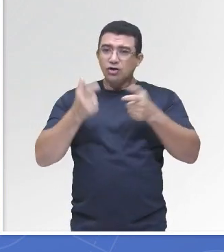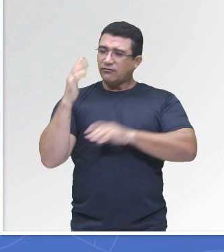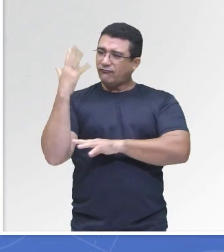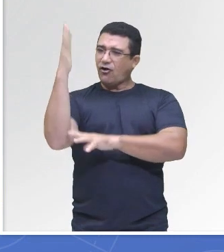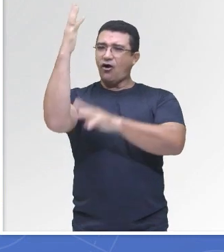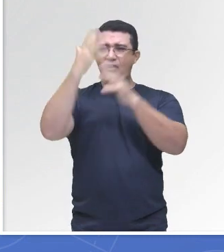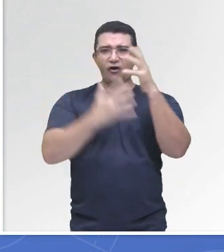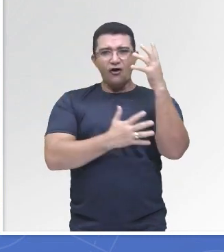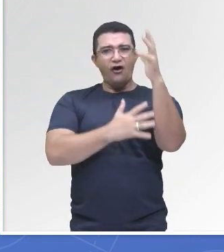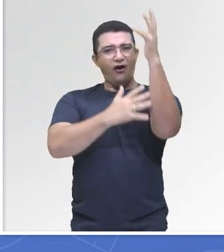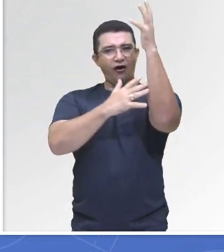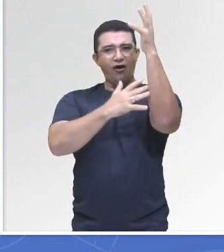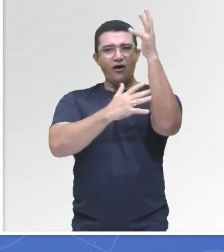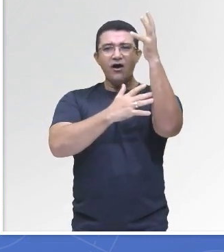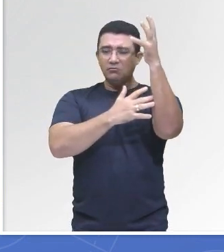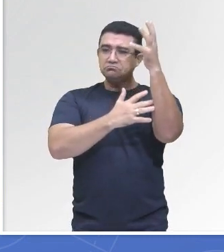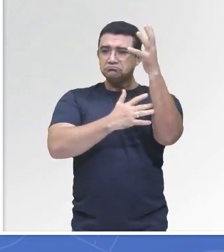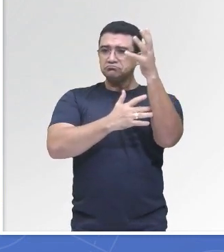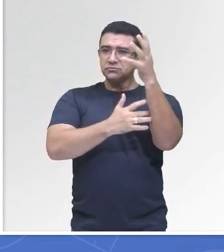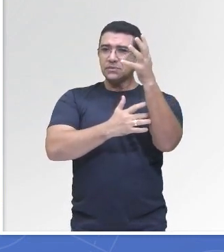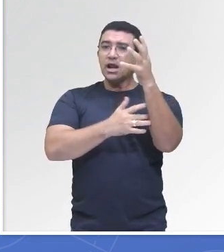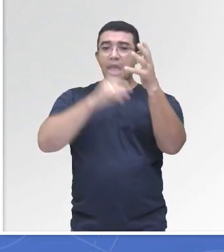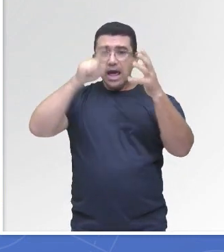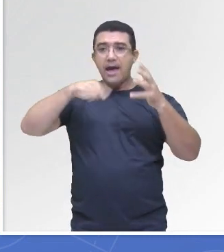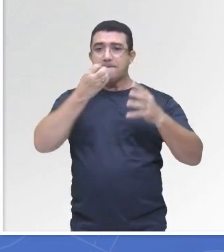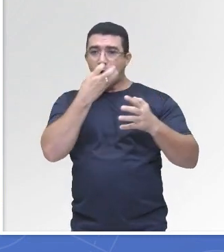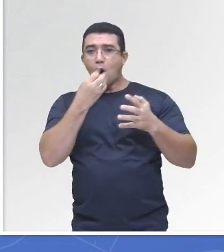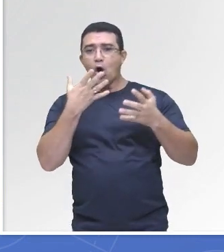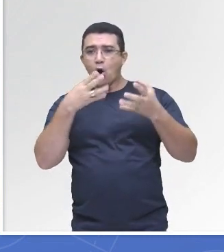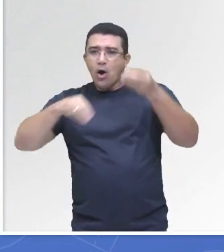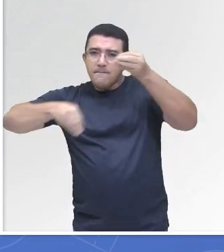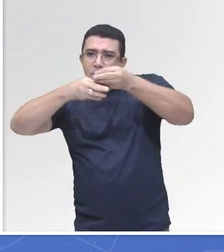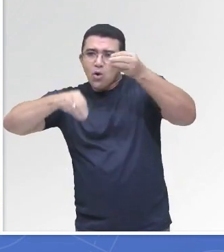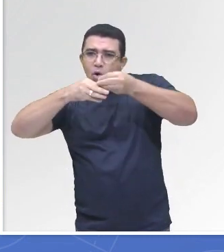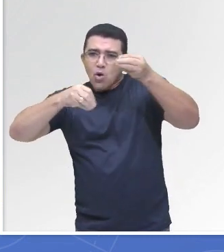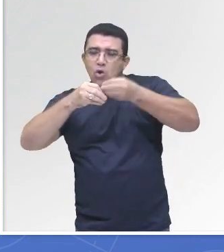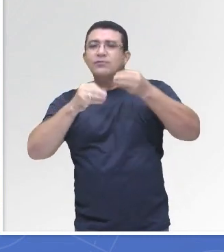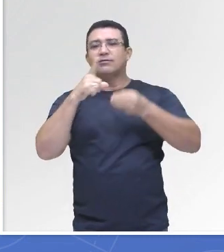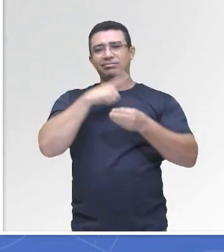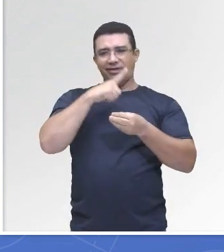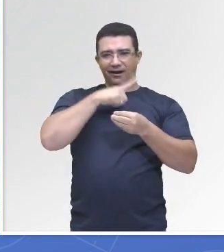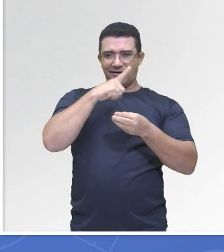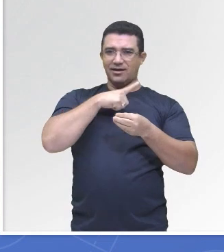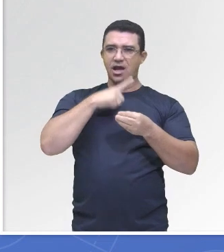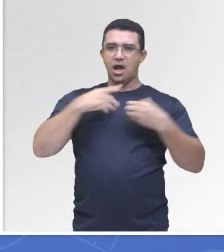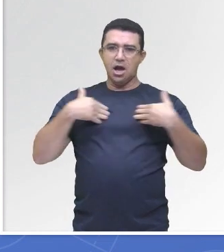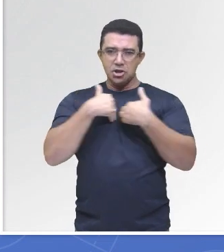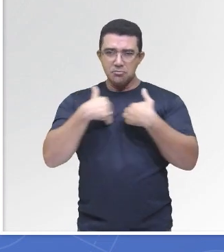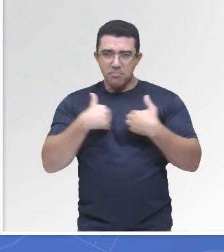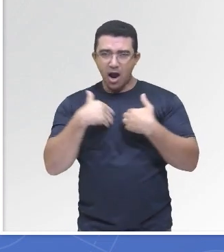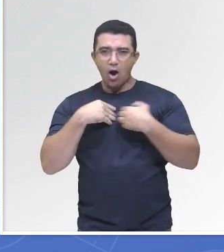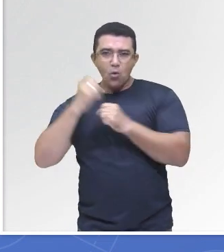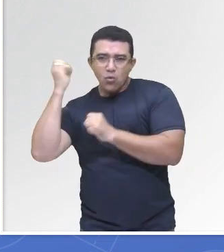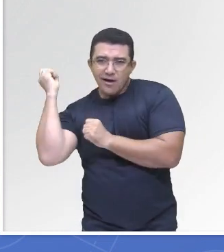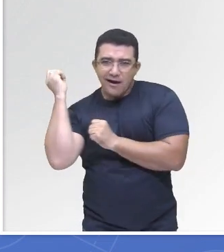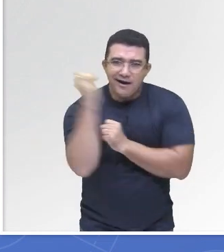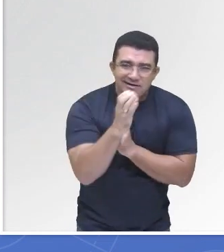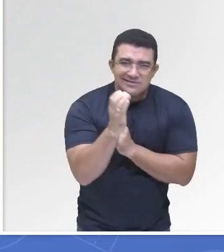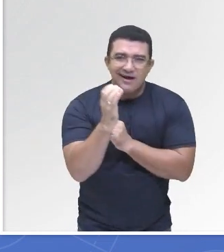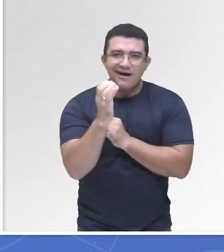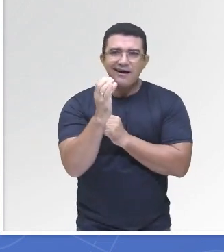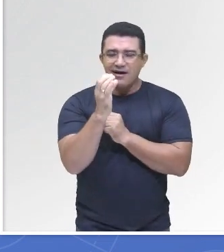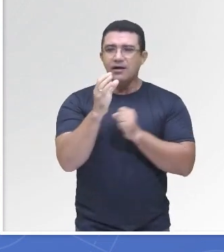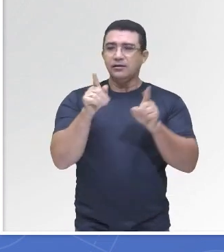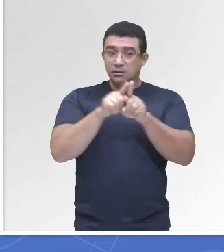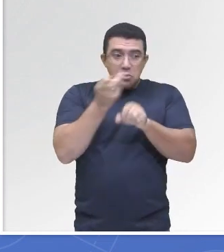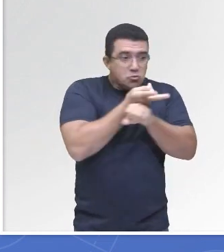que proporcionasse uma alimentação naquele período, onde estavam os bandos de animais que os seres humanos caçavam, eles iam